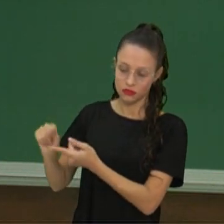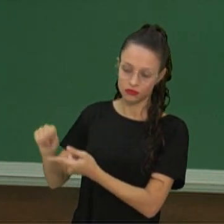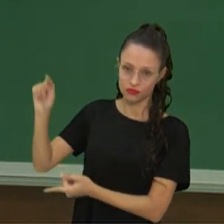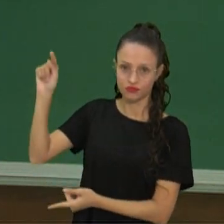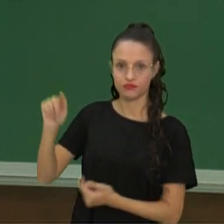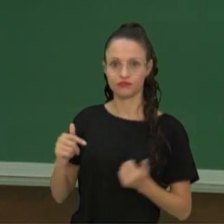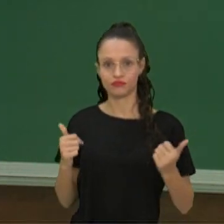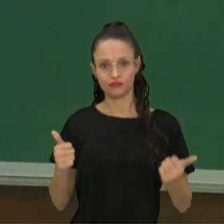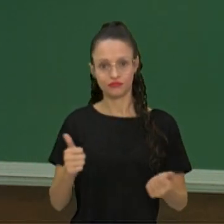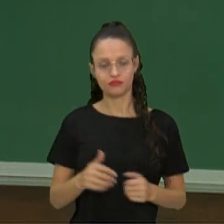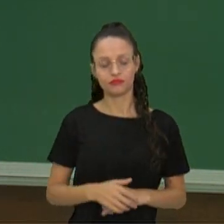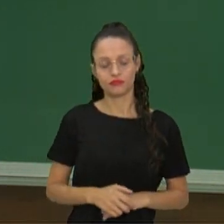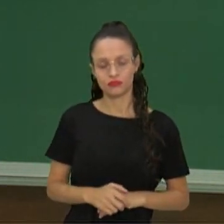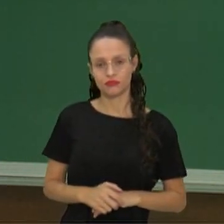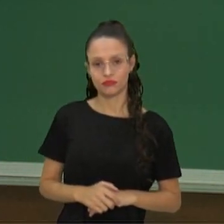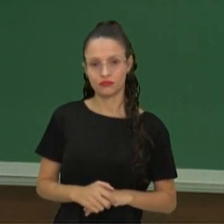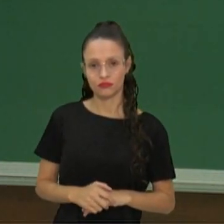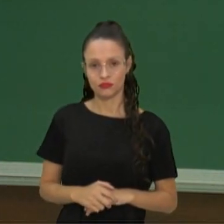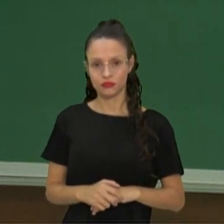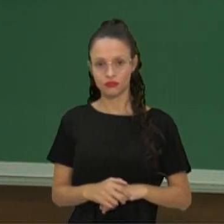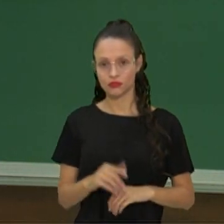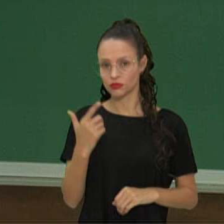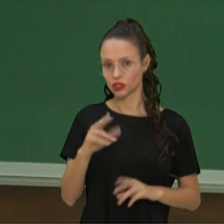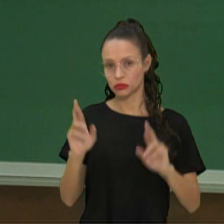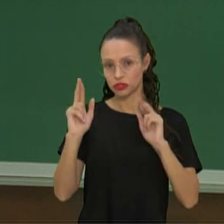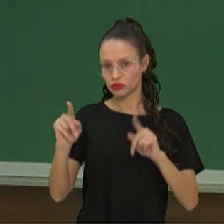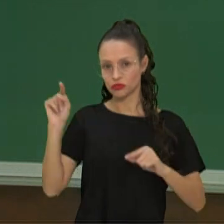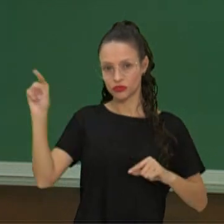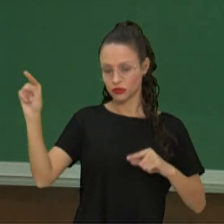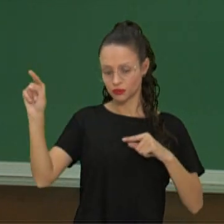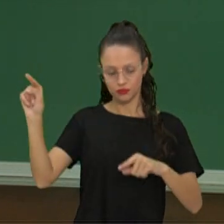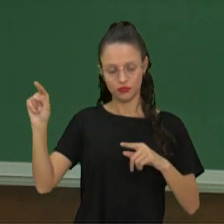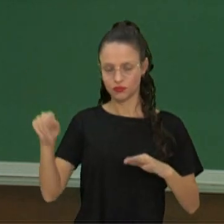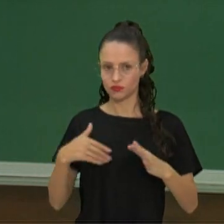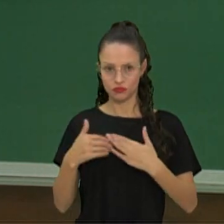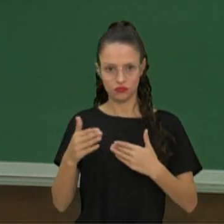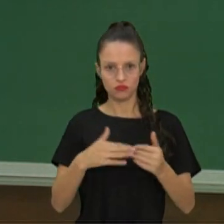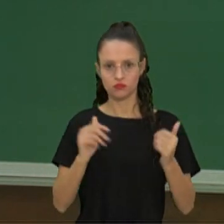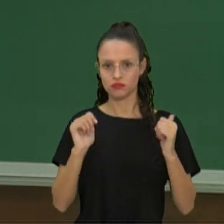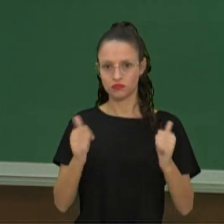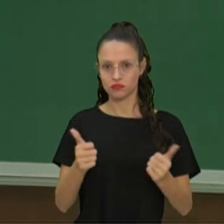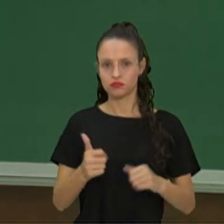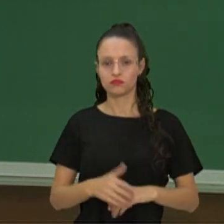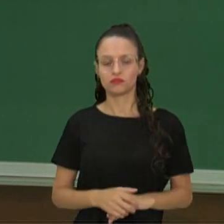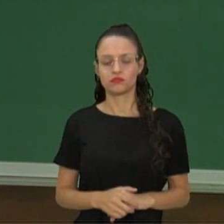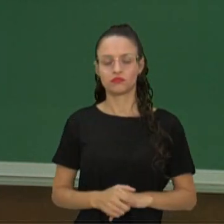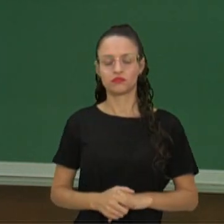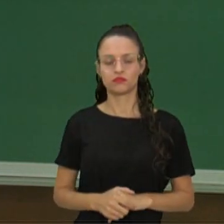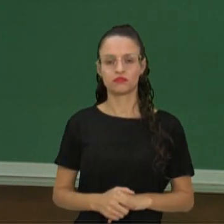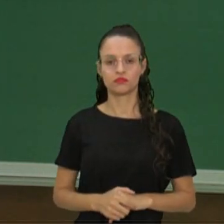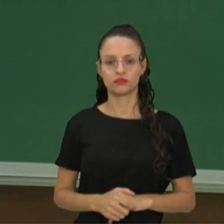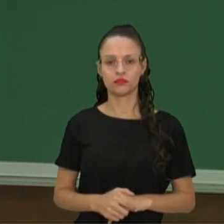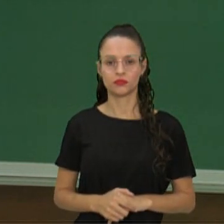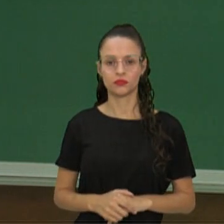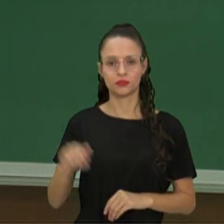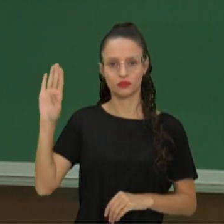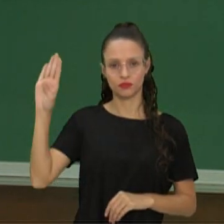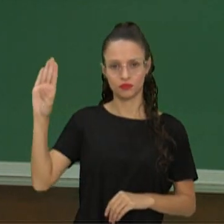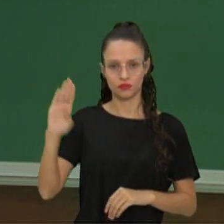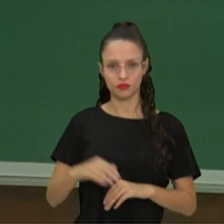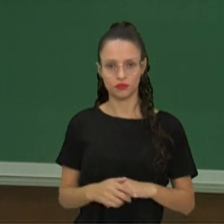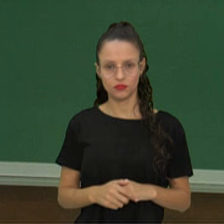ao chão. Tá? Então, não tem diferença essas medidas ali onde você vai colocar, tá? Essa é a nossa situação problema. Agora a letra